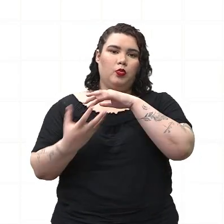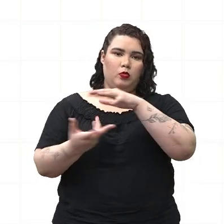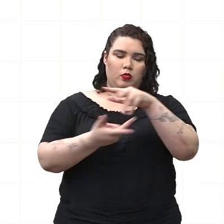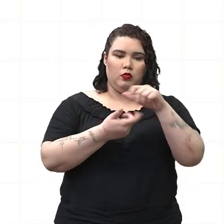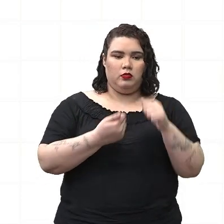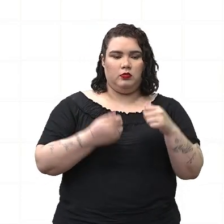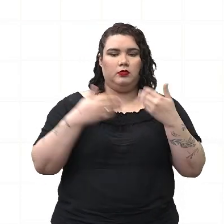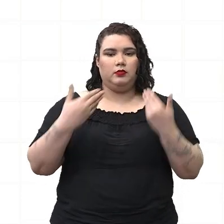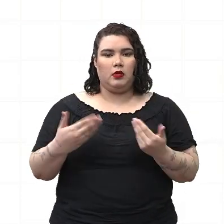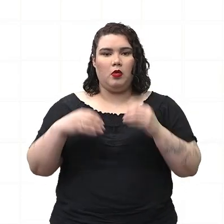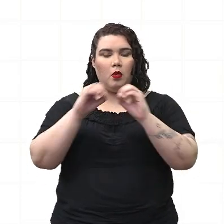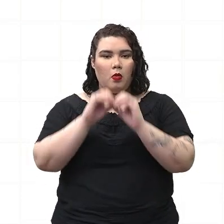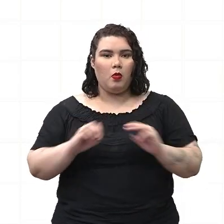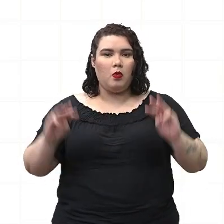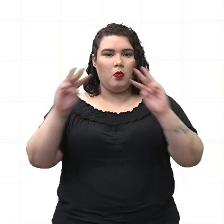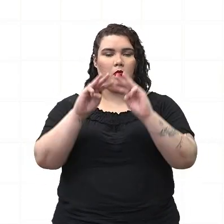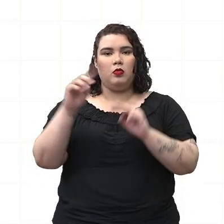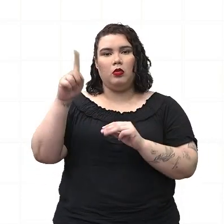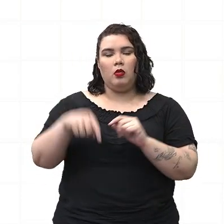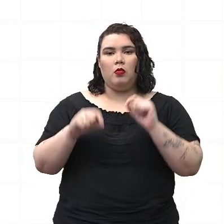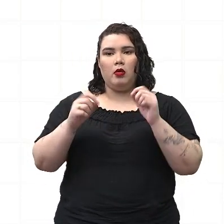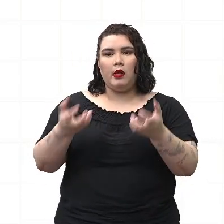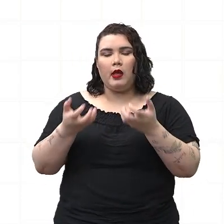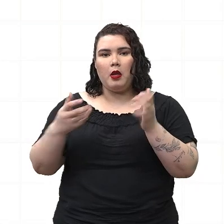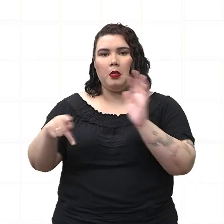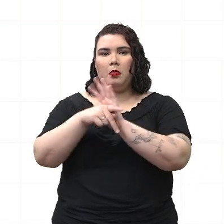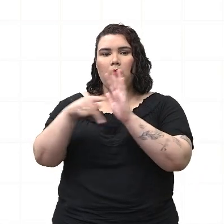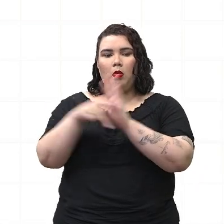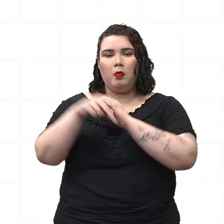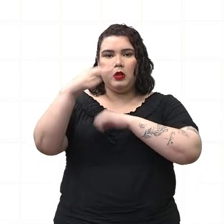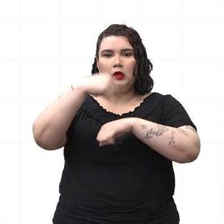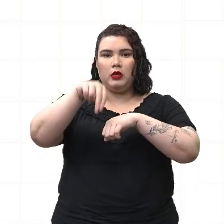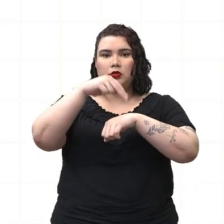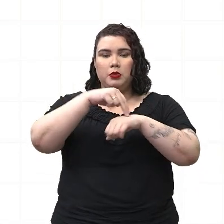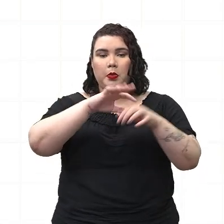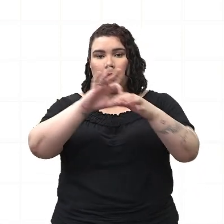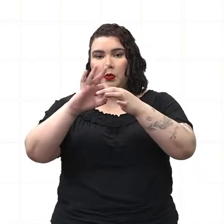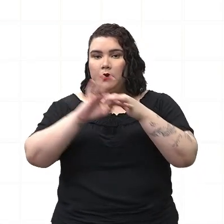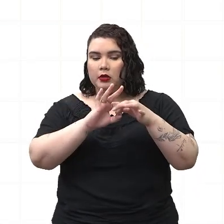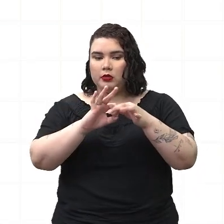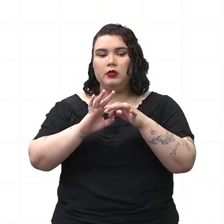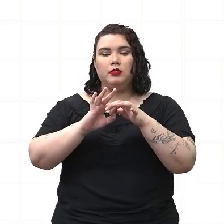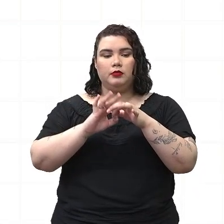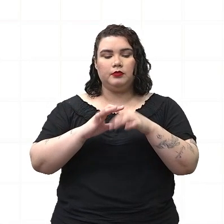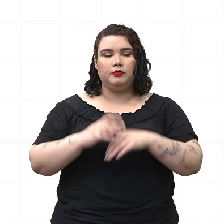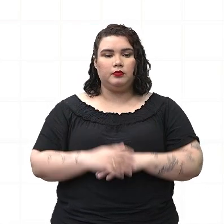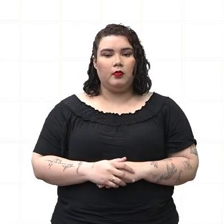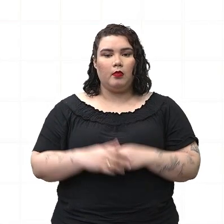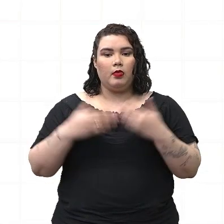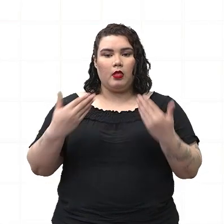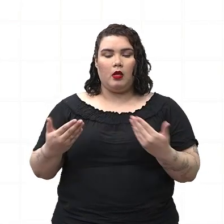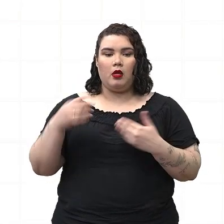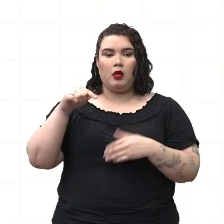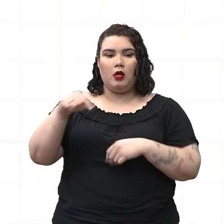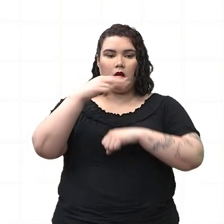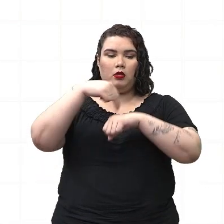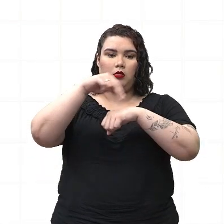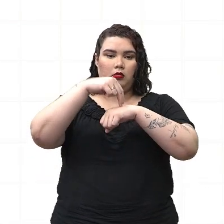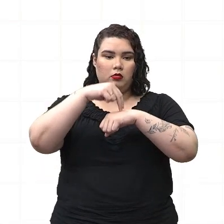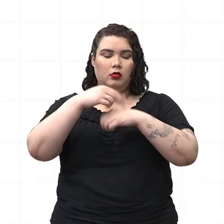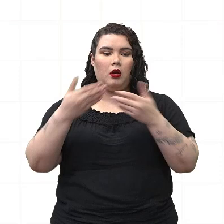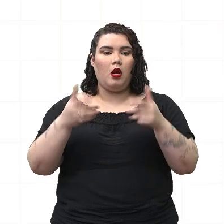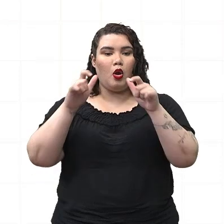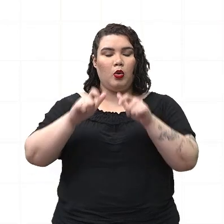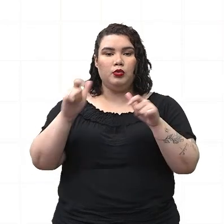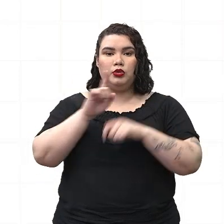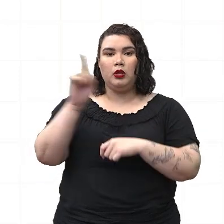de uma tentativa ali, né, da Liga das Nações, mas a ONU está até hoje. Na próxima tela a gente vai ver ali que a sede da ONU é em Nova